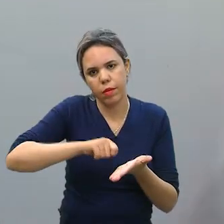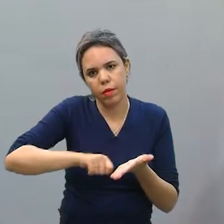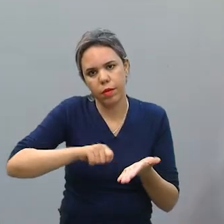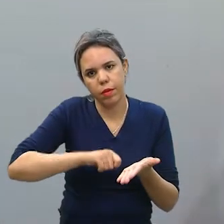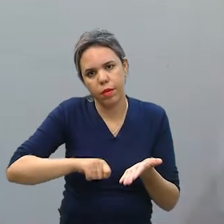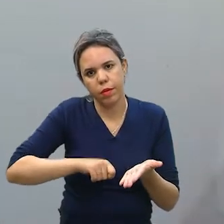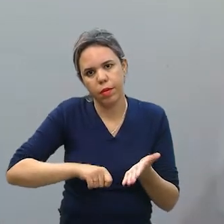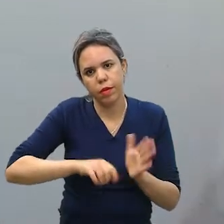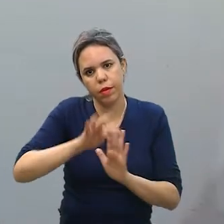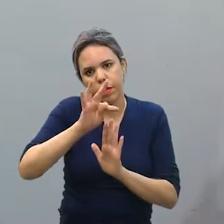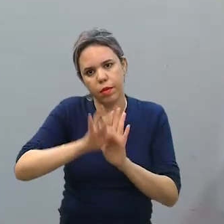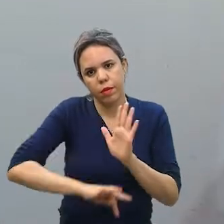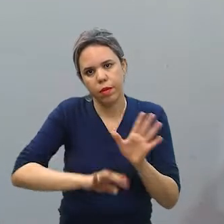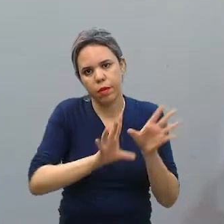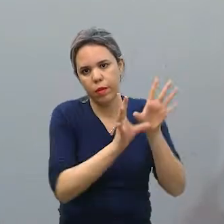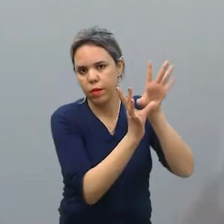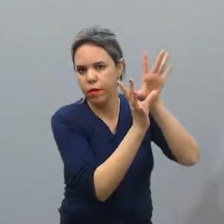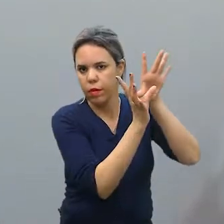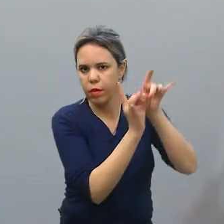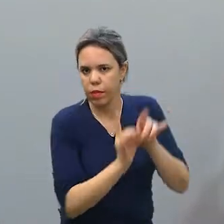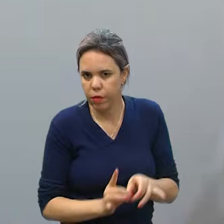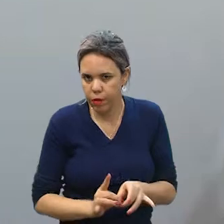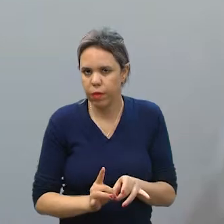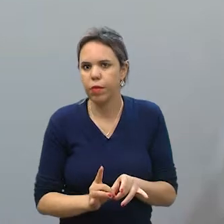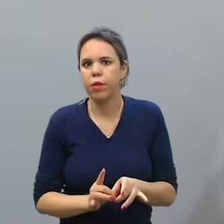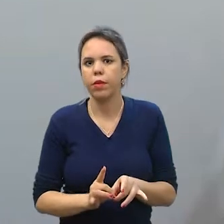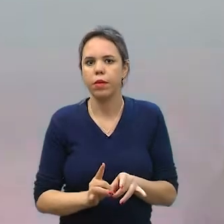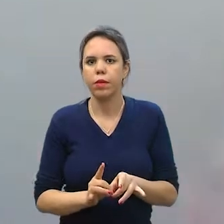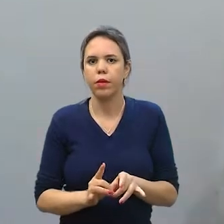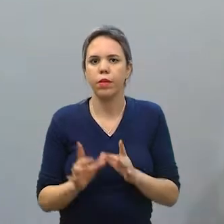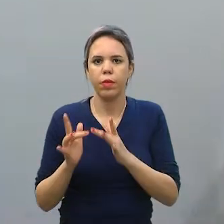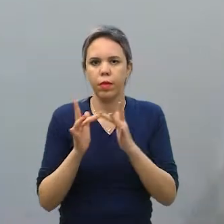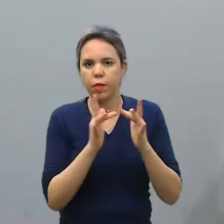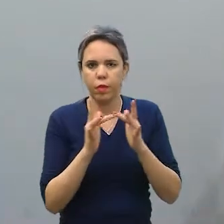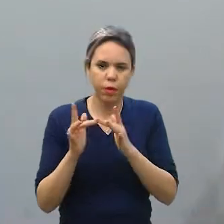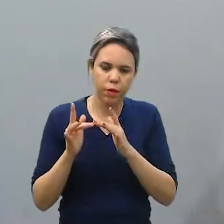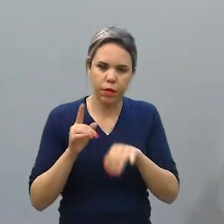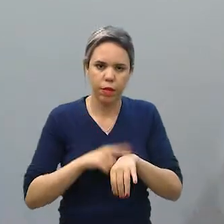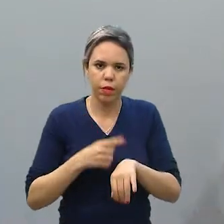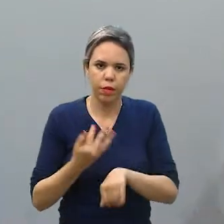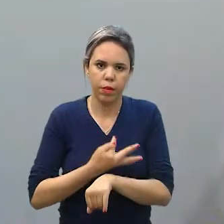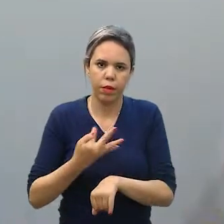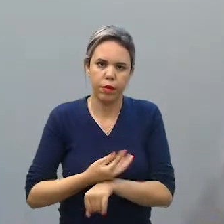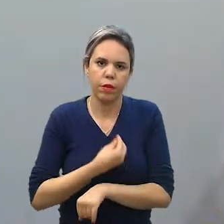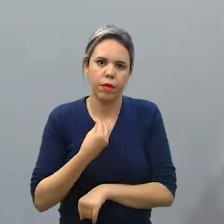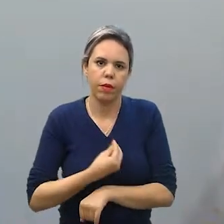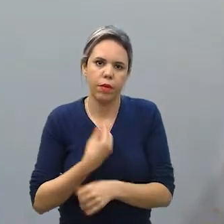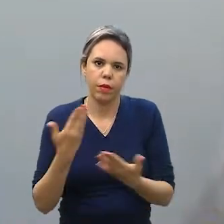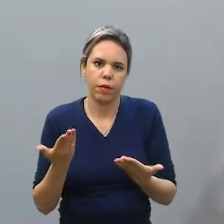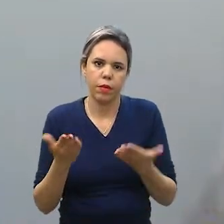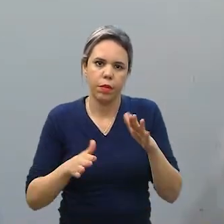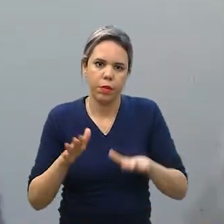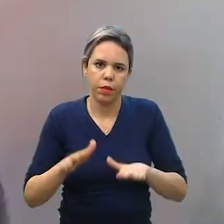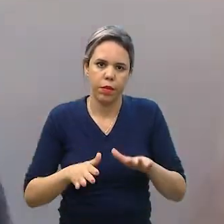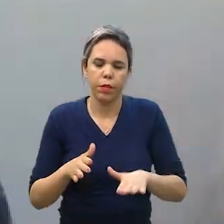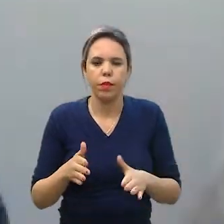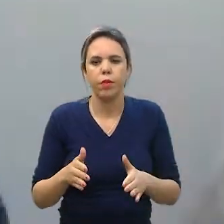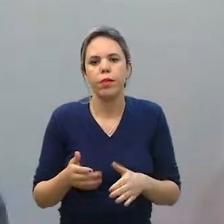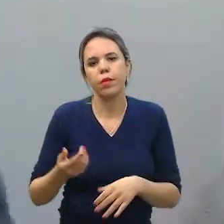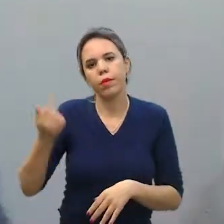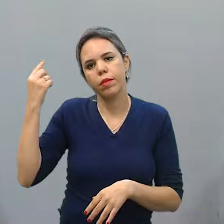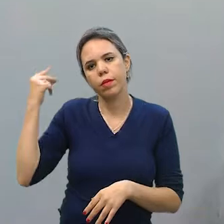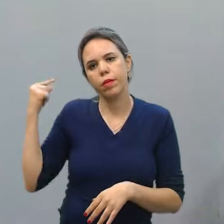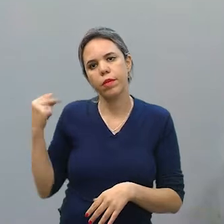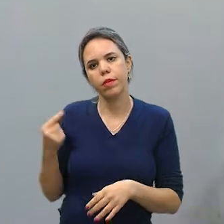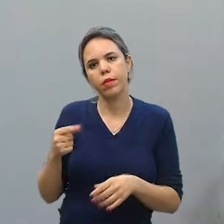o enredo dela, e a partir disso estabelecer relações com o próprio momento que a gente vive, né? Então, muitas vezes a gente pega uma obra antiga que